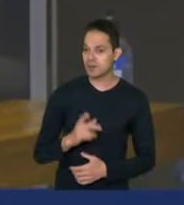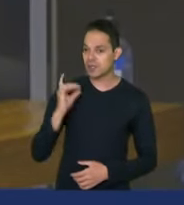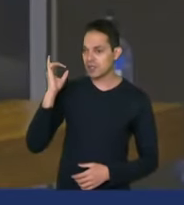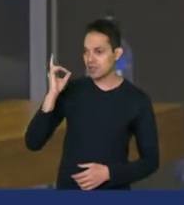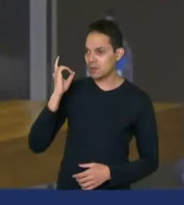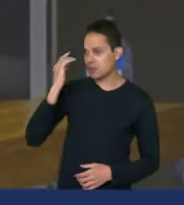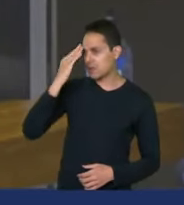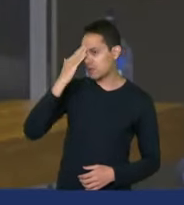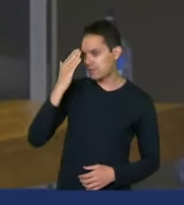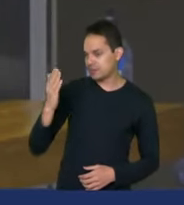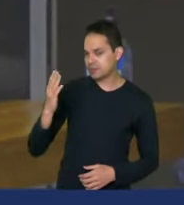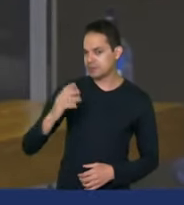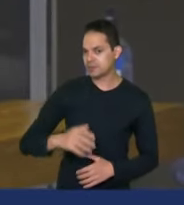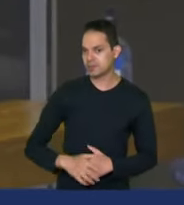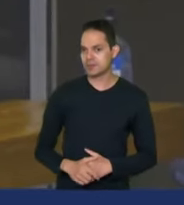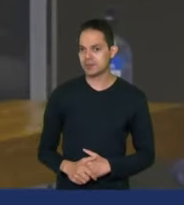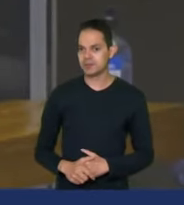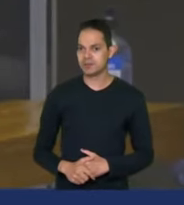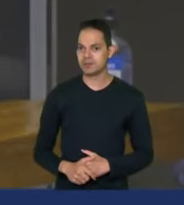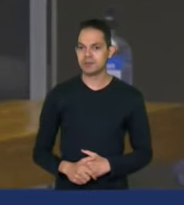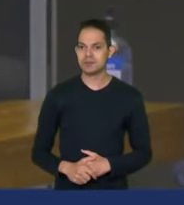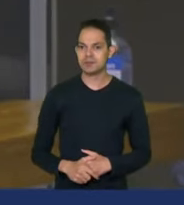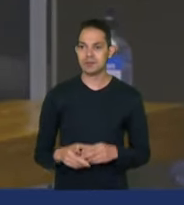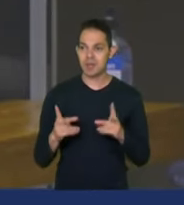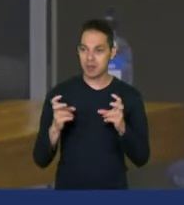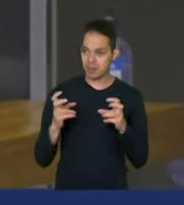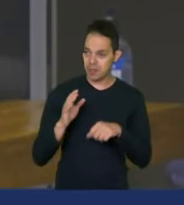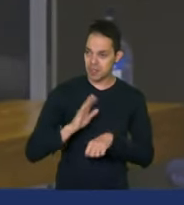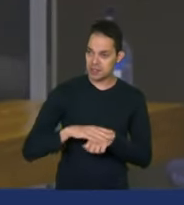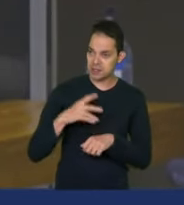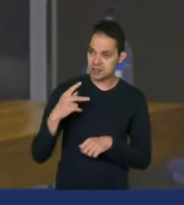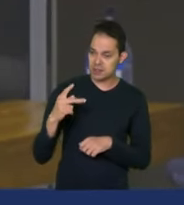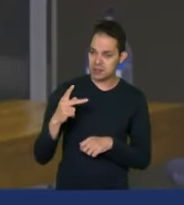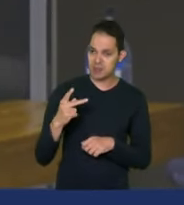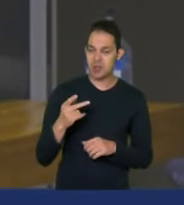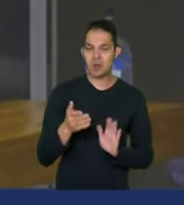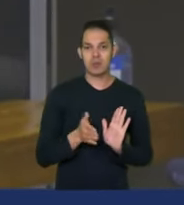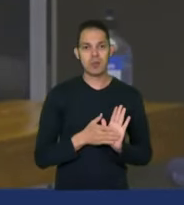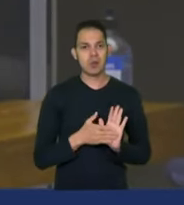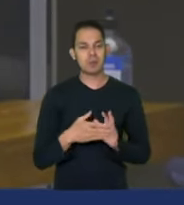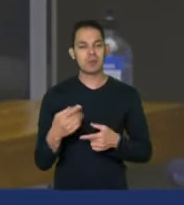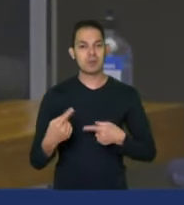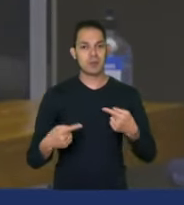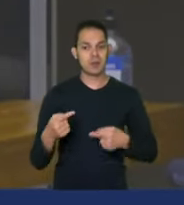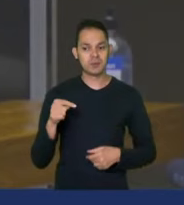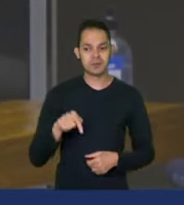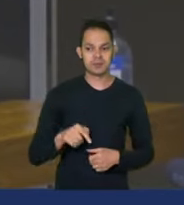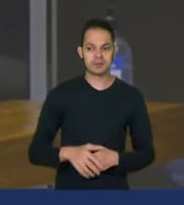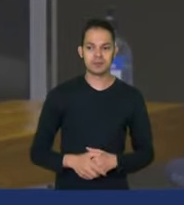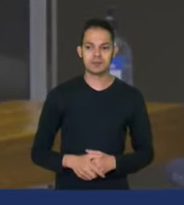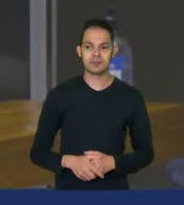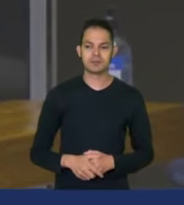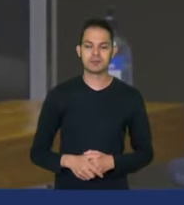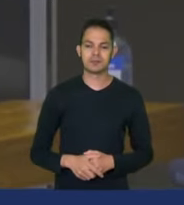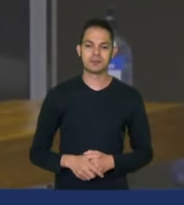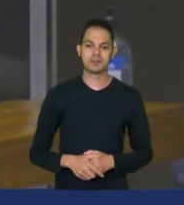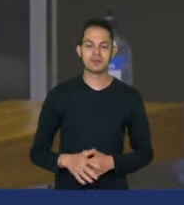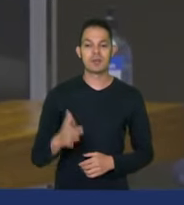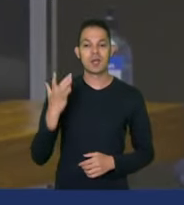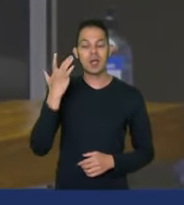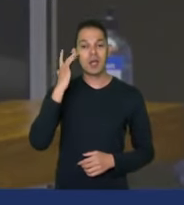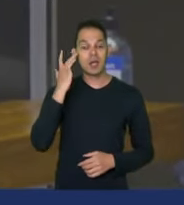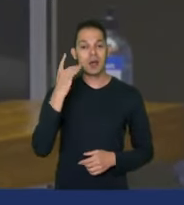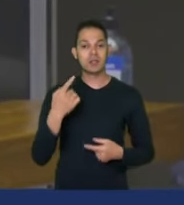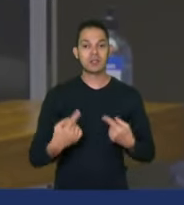agradecer, né, a percepção de Vossa Excelência por propor esse debate. Eu acho que esse debate